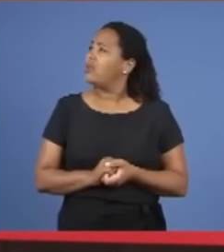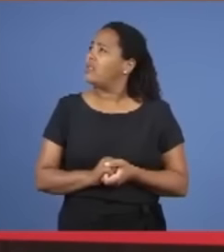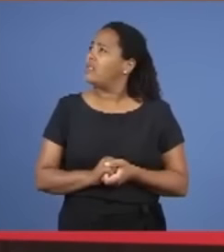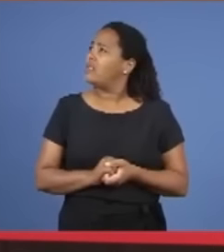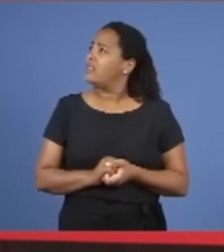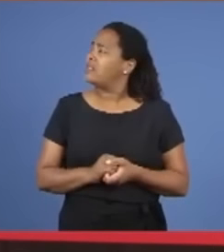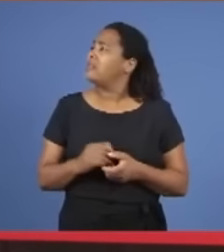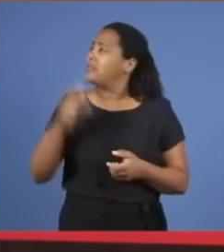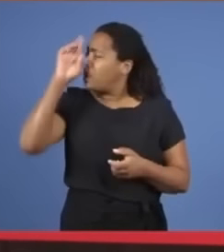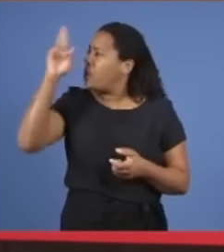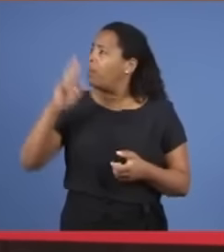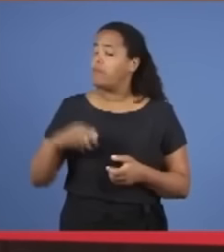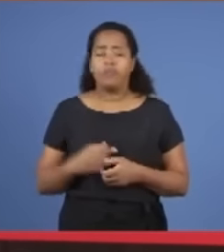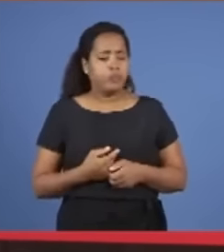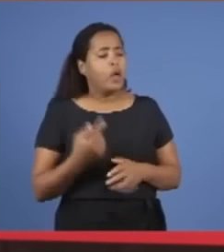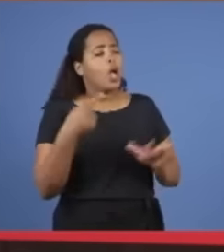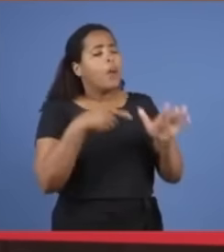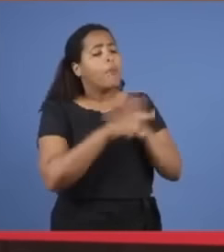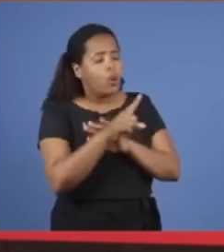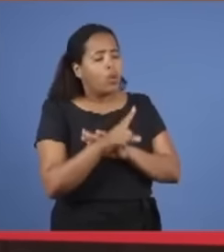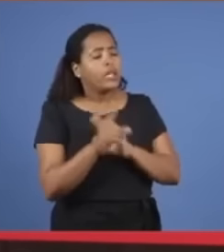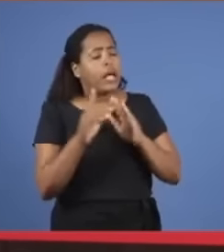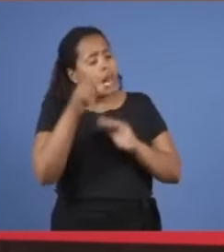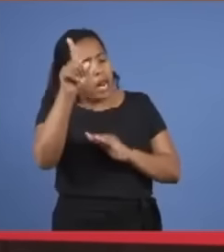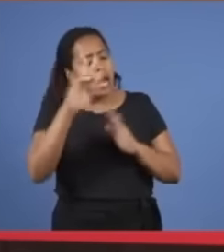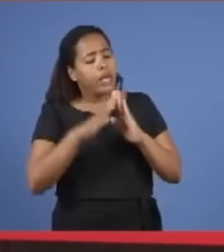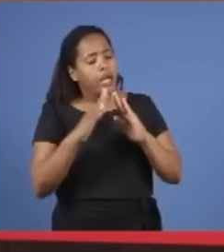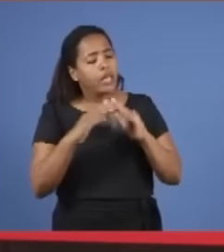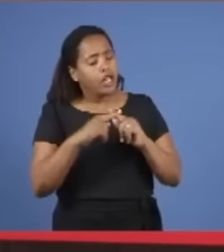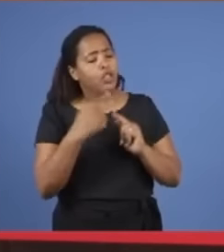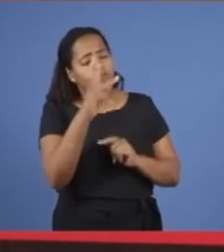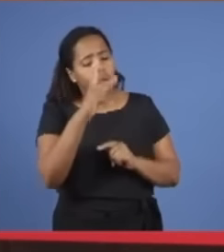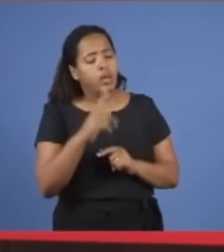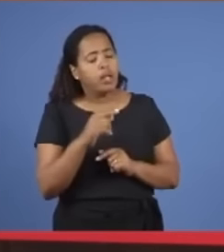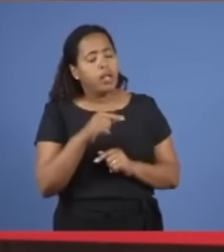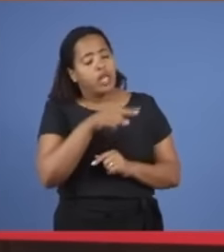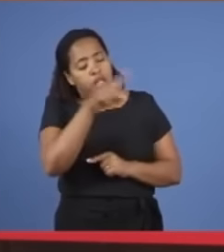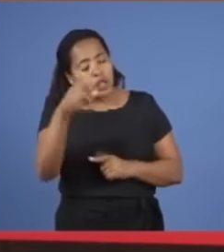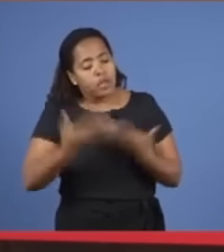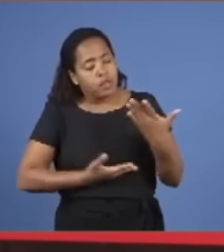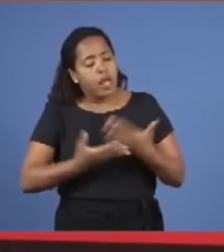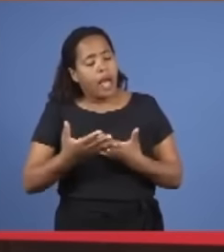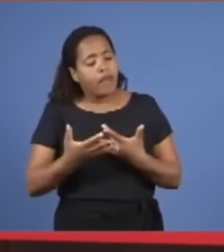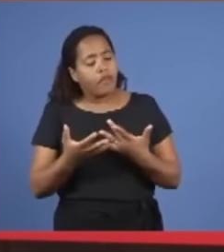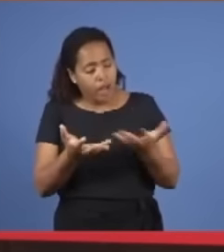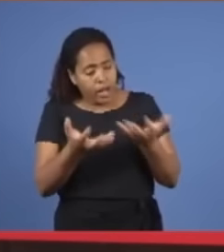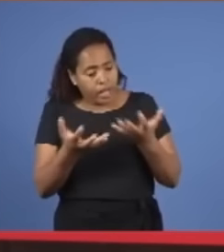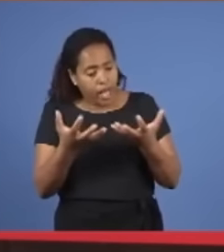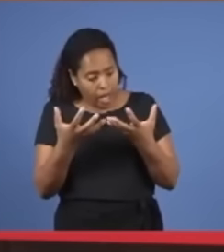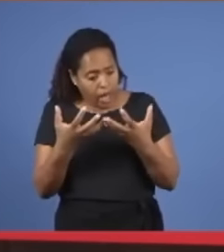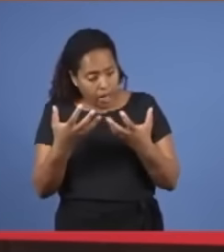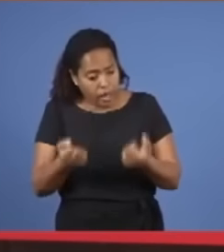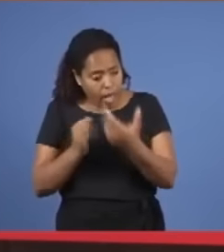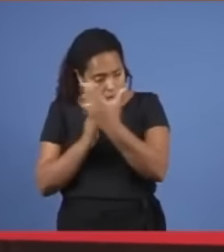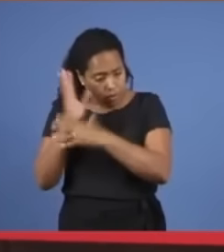se eles querem ir para o céu. Eu vou fazer a pergunta aqui. Os irmãos querem ir para o céu?